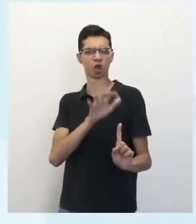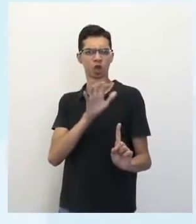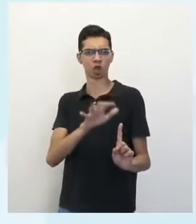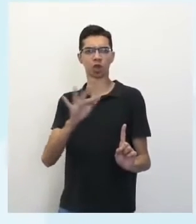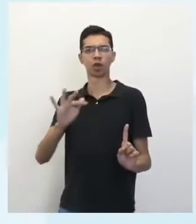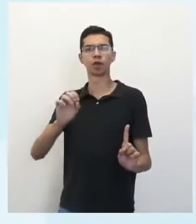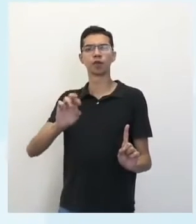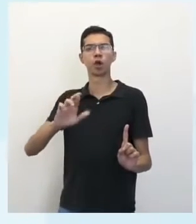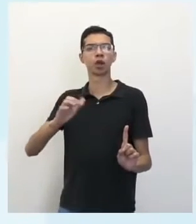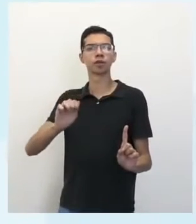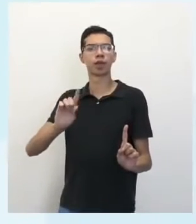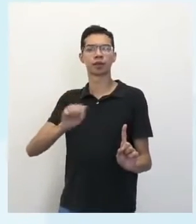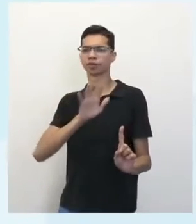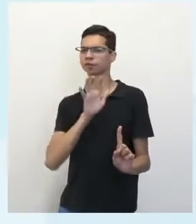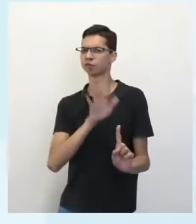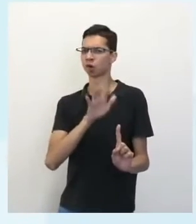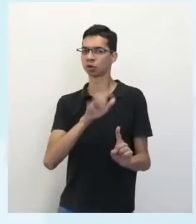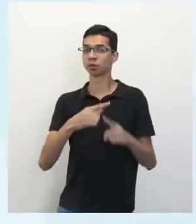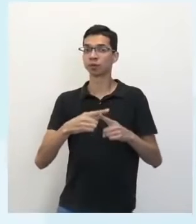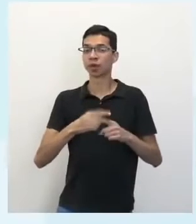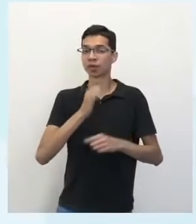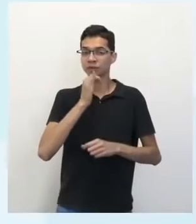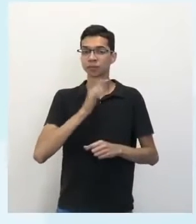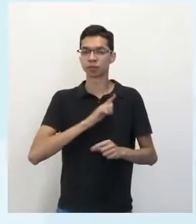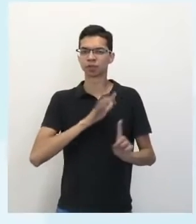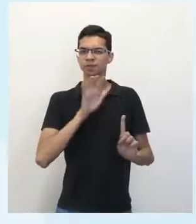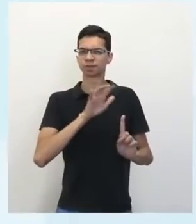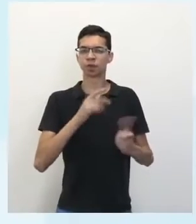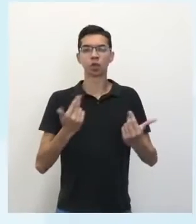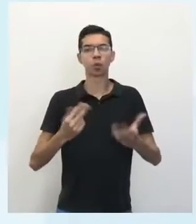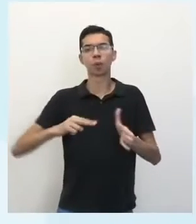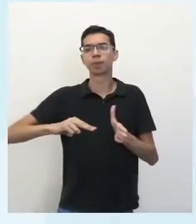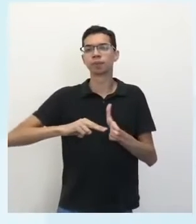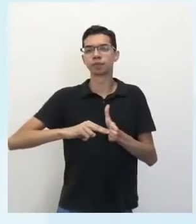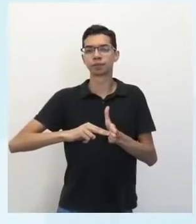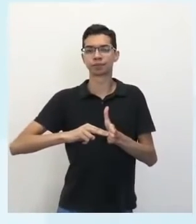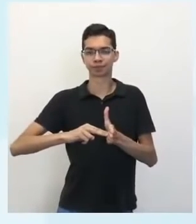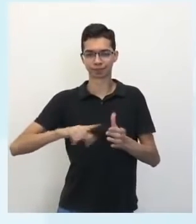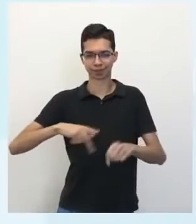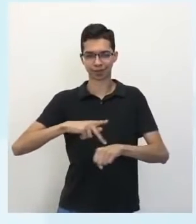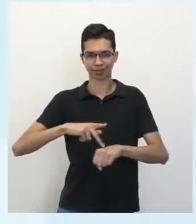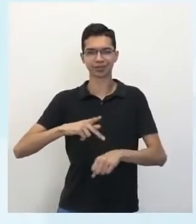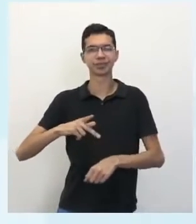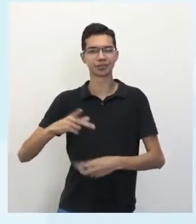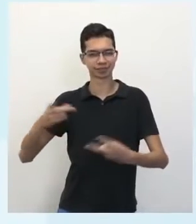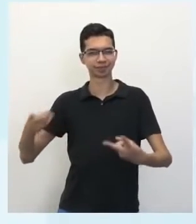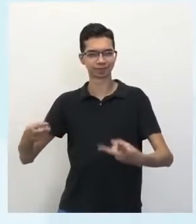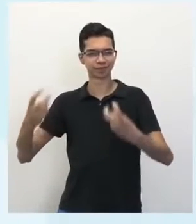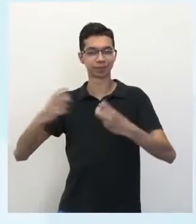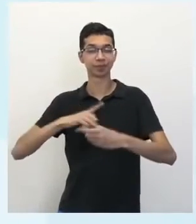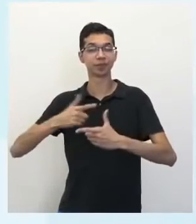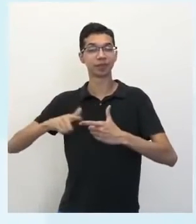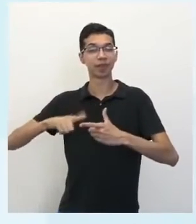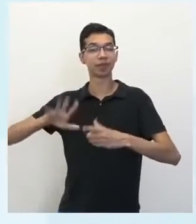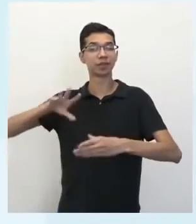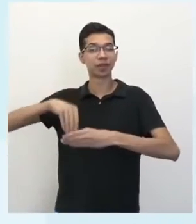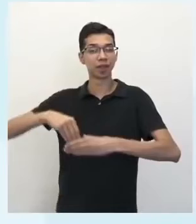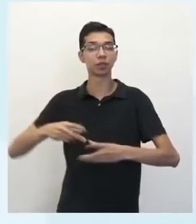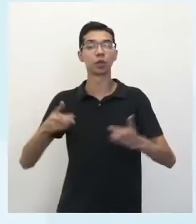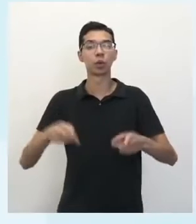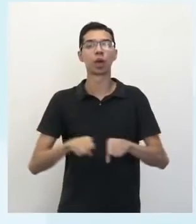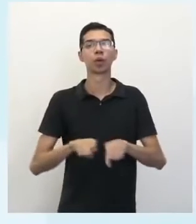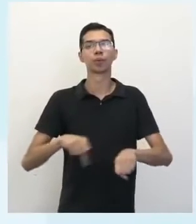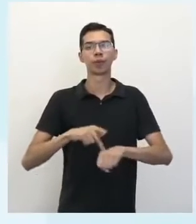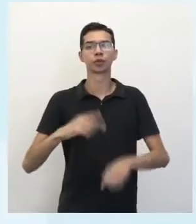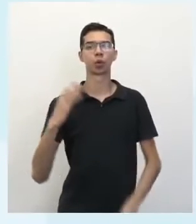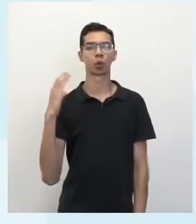de perseguições, como nós estamos vendo aí na Síria, né? Como problemas internos, né? Como aconteceu na Colômbia,